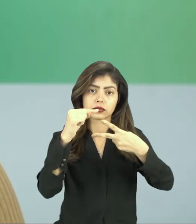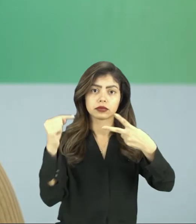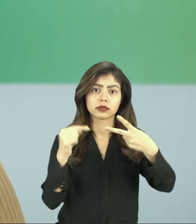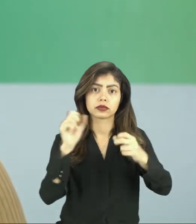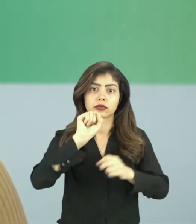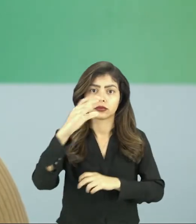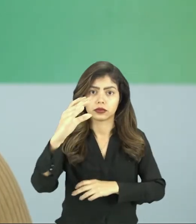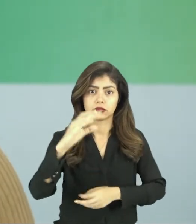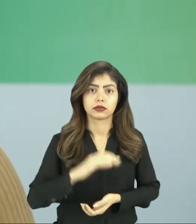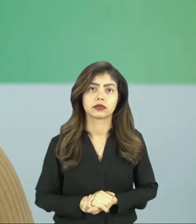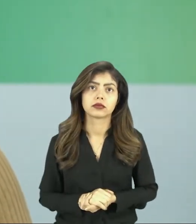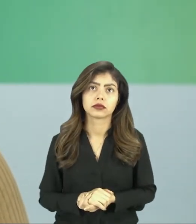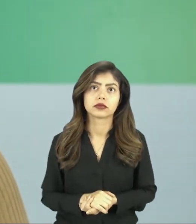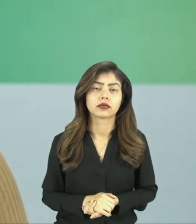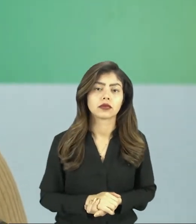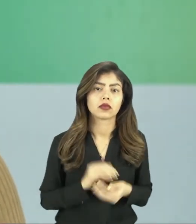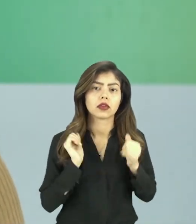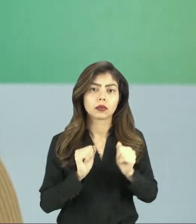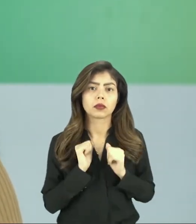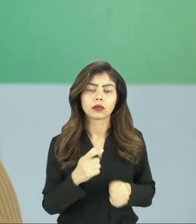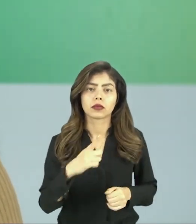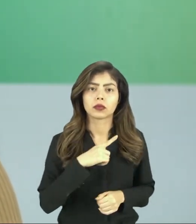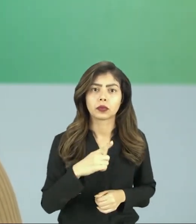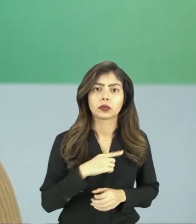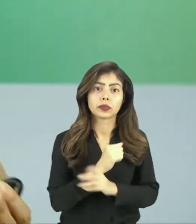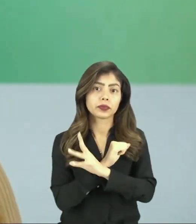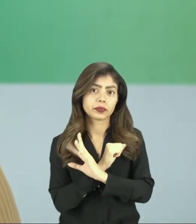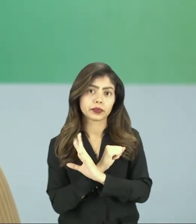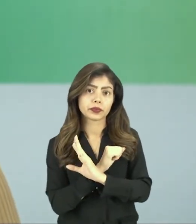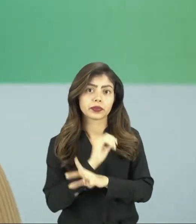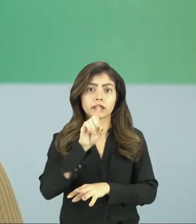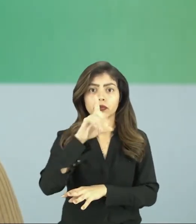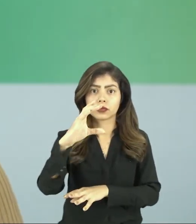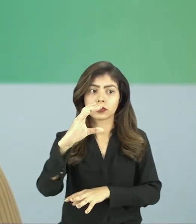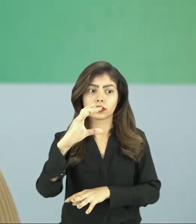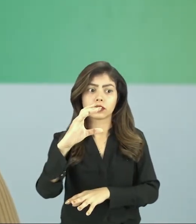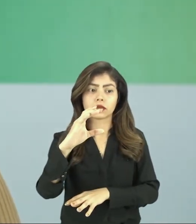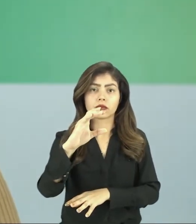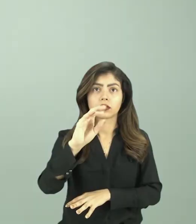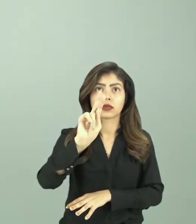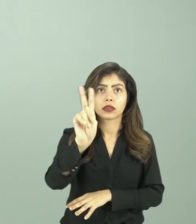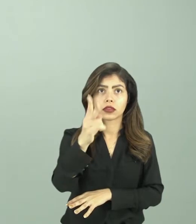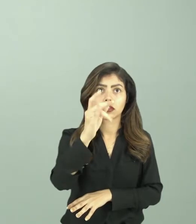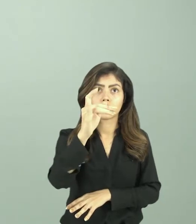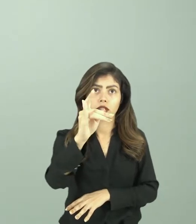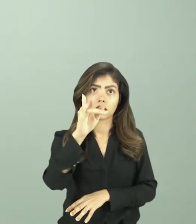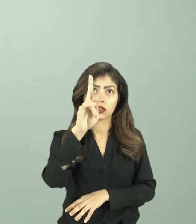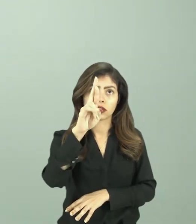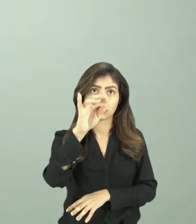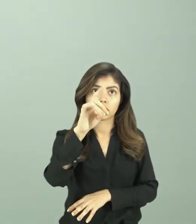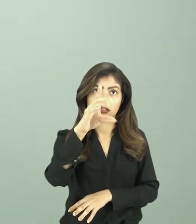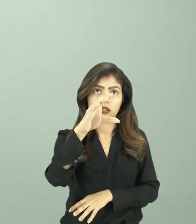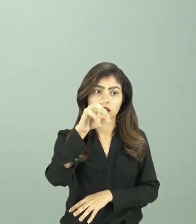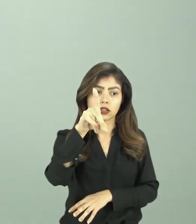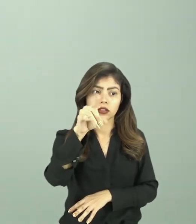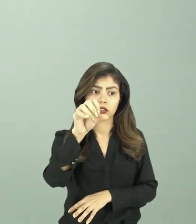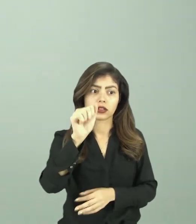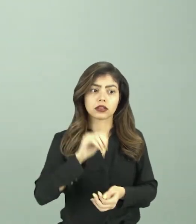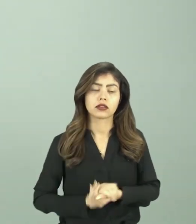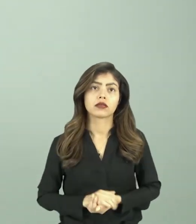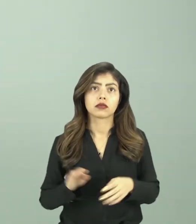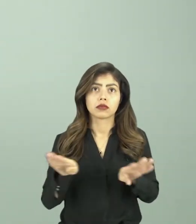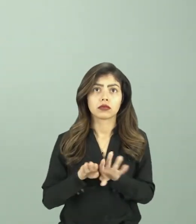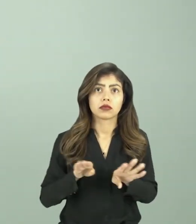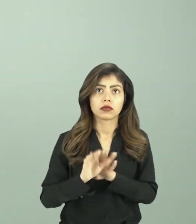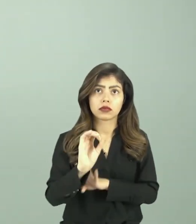de classificações. Então, a gente pode ter ácidos classificados como os hidrácidos ou